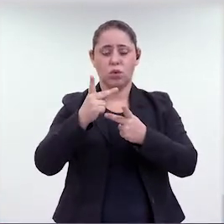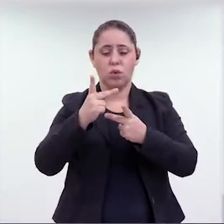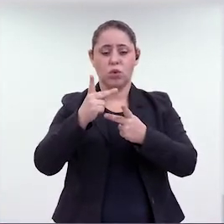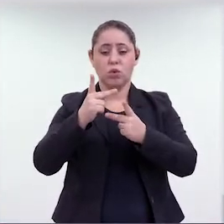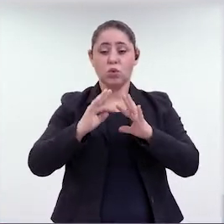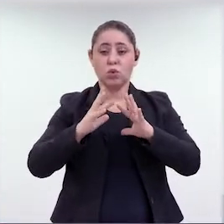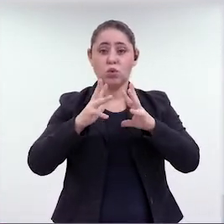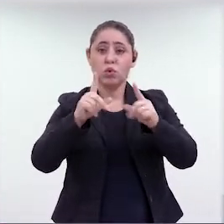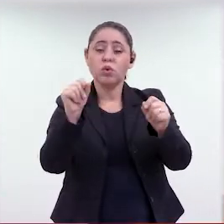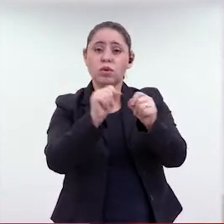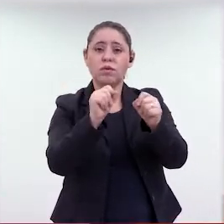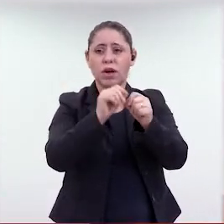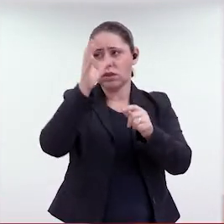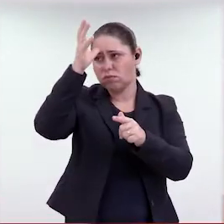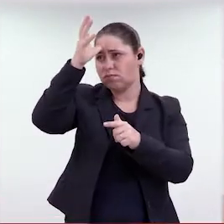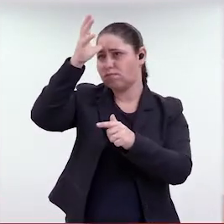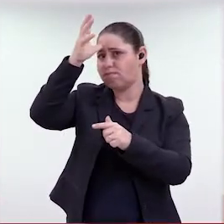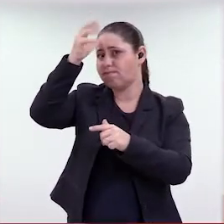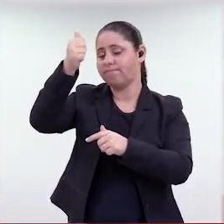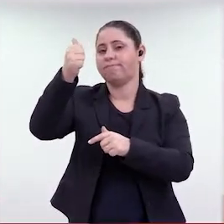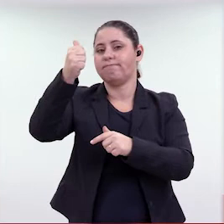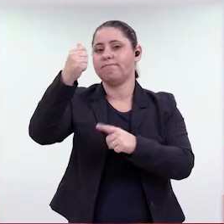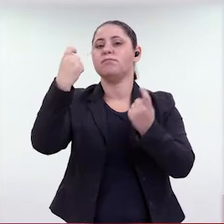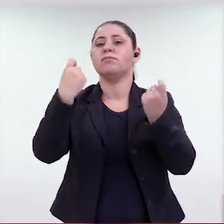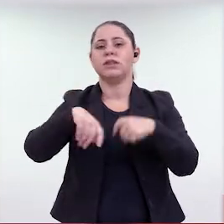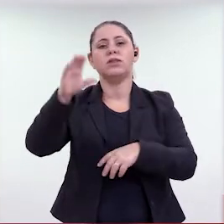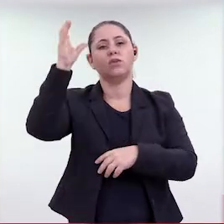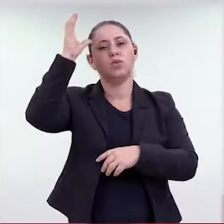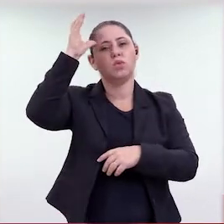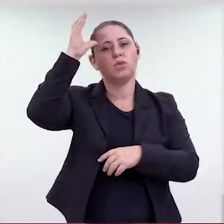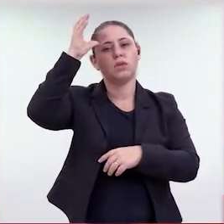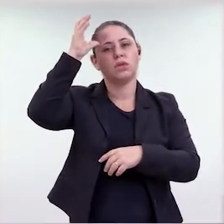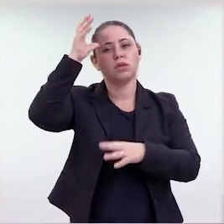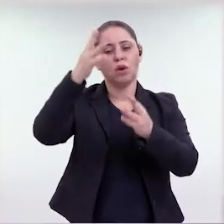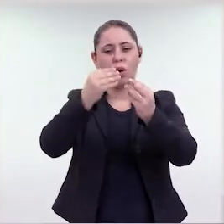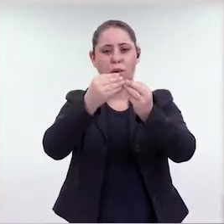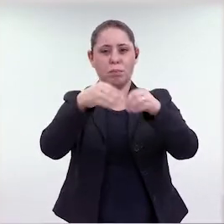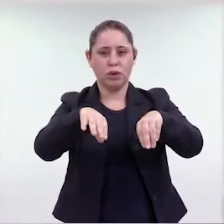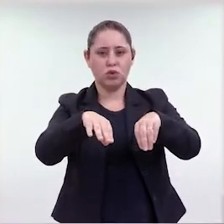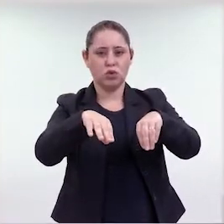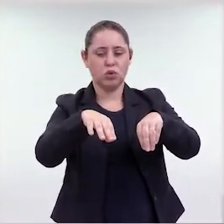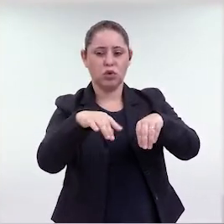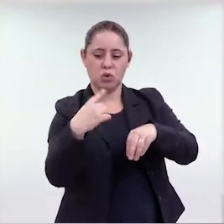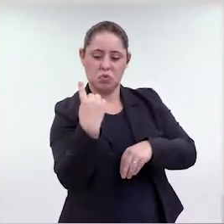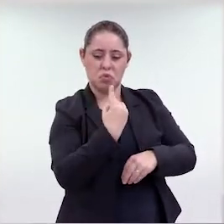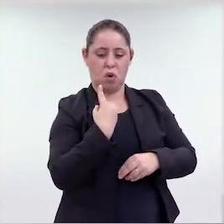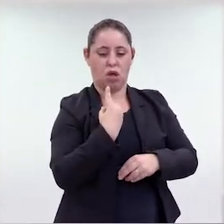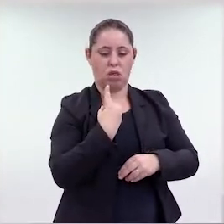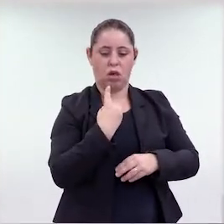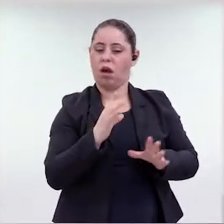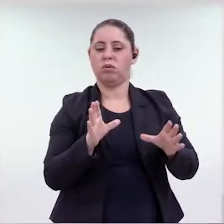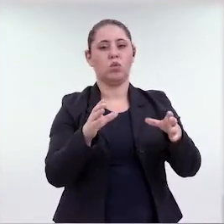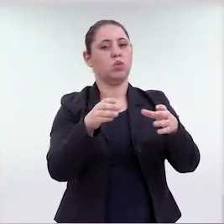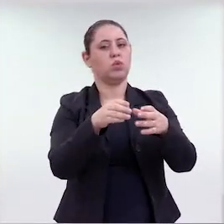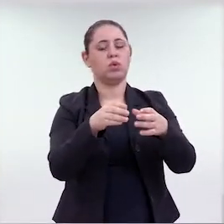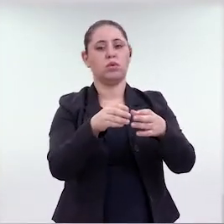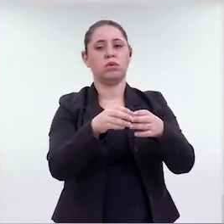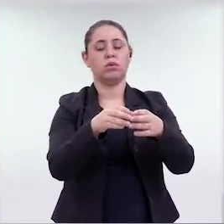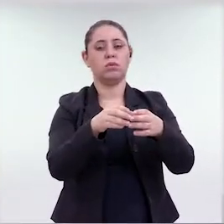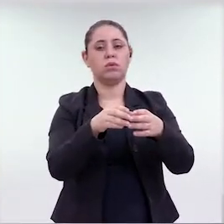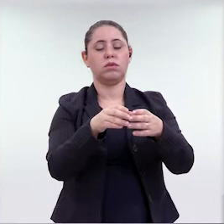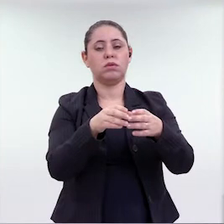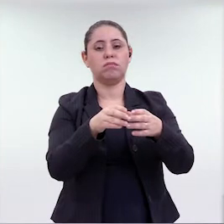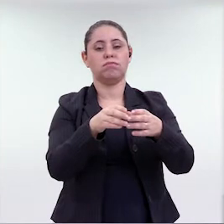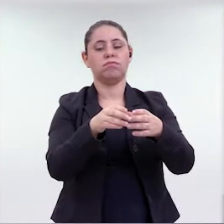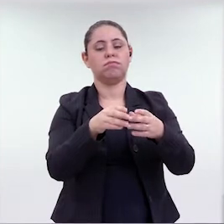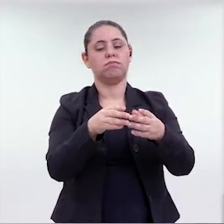partir de agora, a gente tem que ter essa consciência de que o impacto não é só individual, é coletivo, principalmente nessa dinâmica da pandemia.